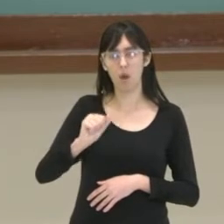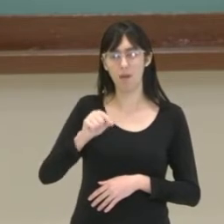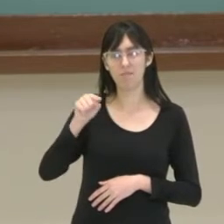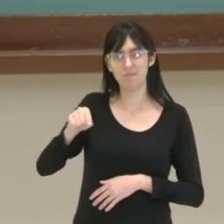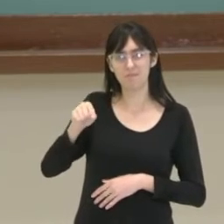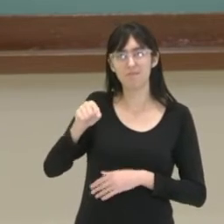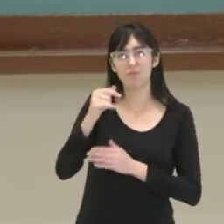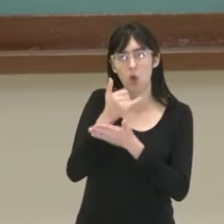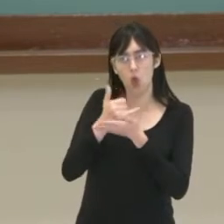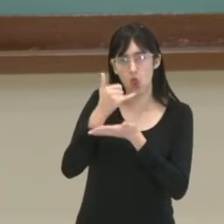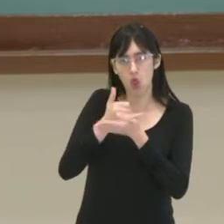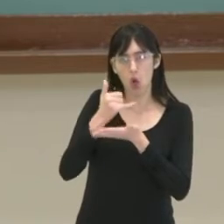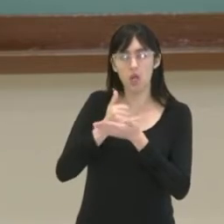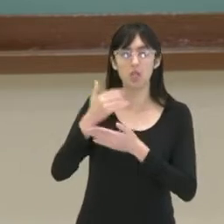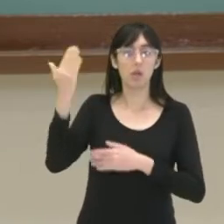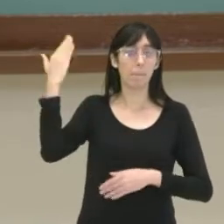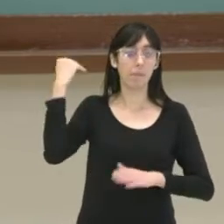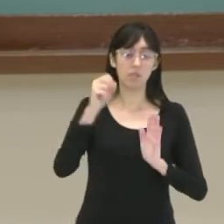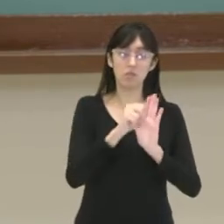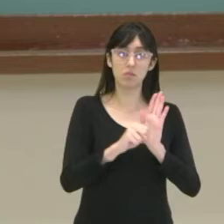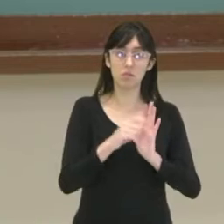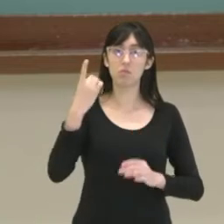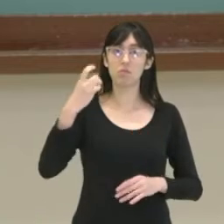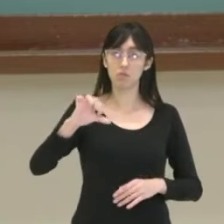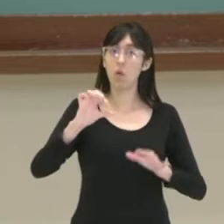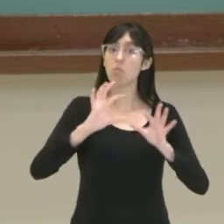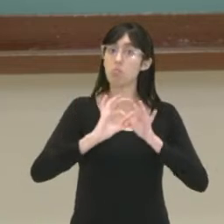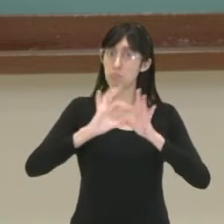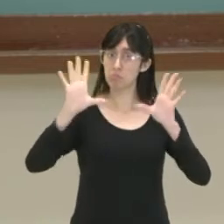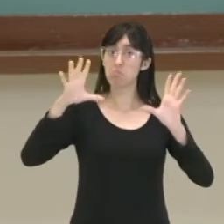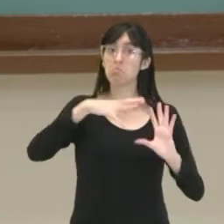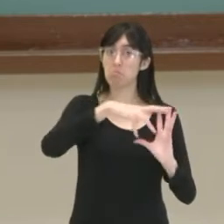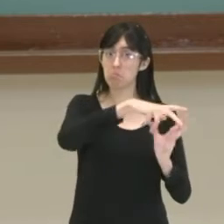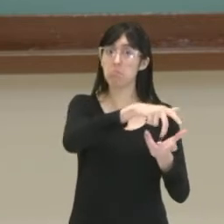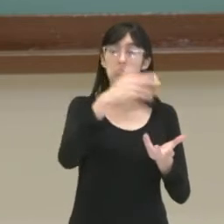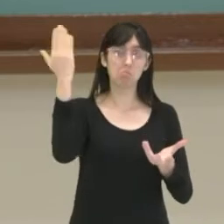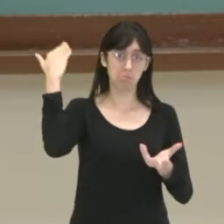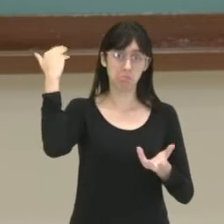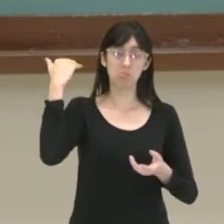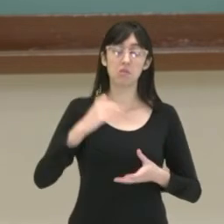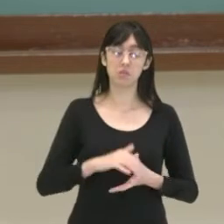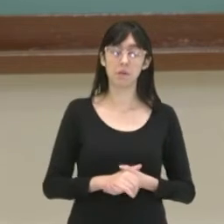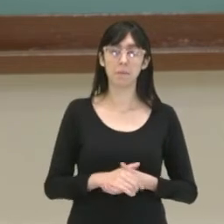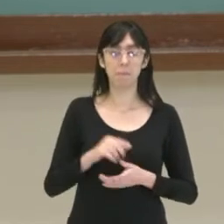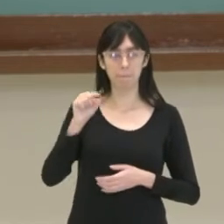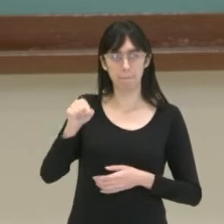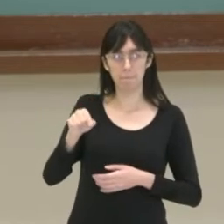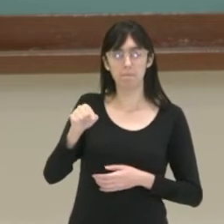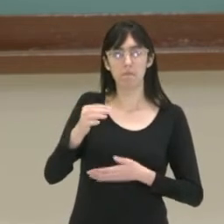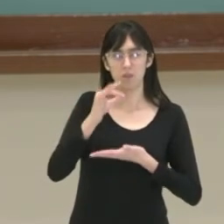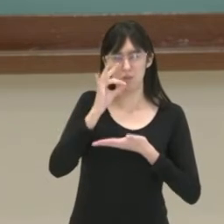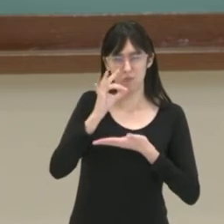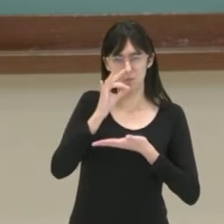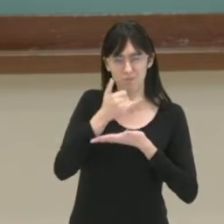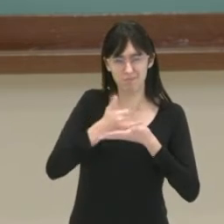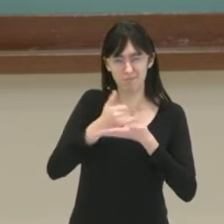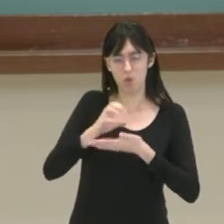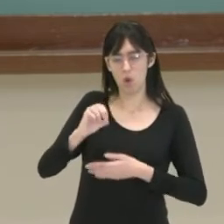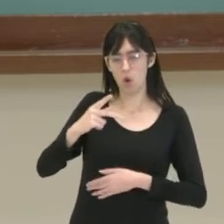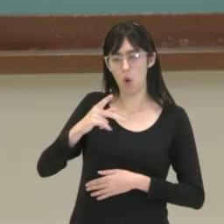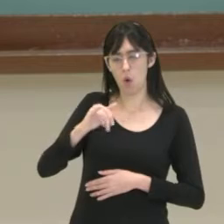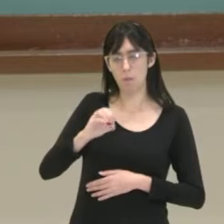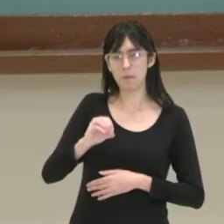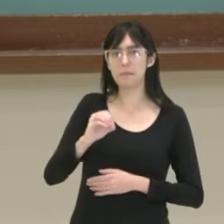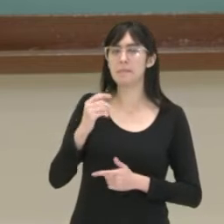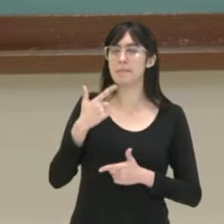era legalizada até o século XIX em maior parte do mundo. A legalização dessa droga gerava um problema bem sério para a China.